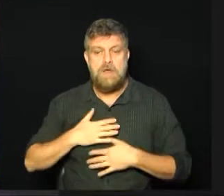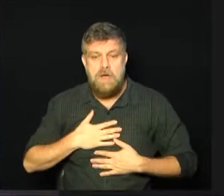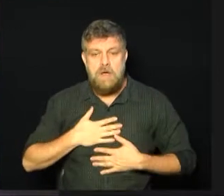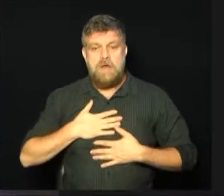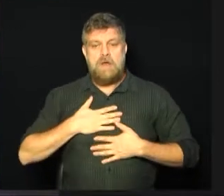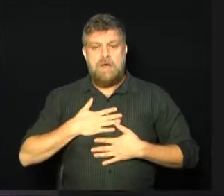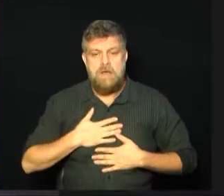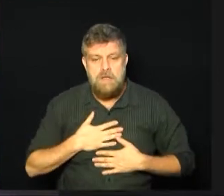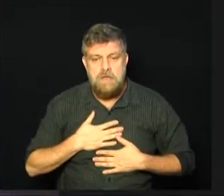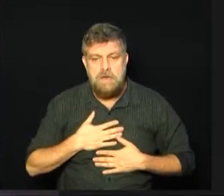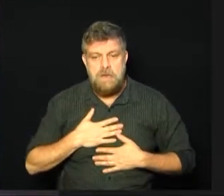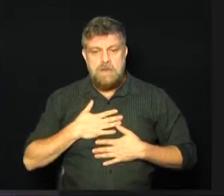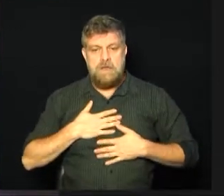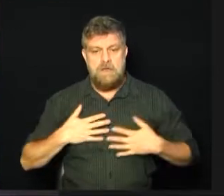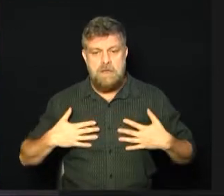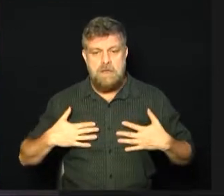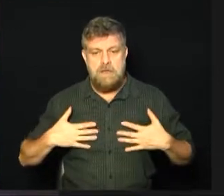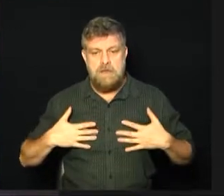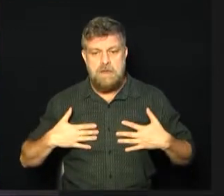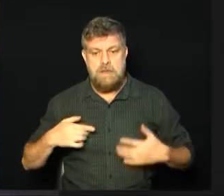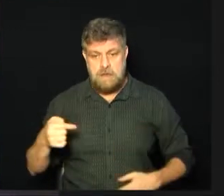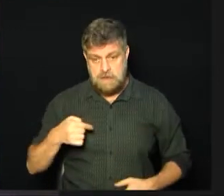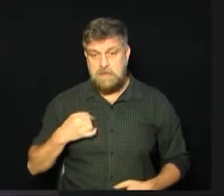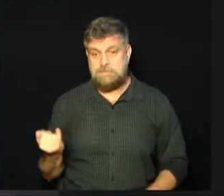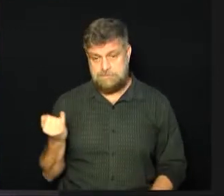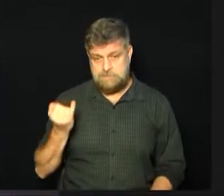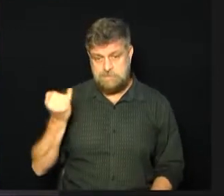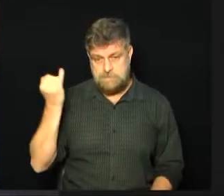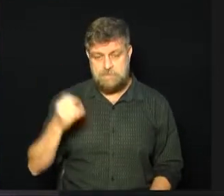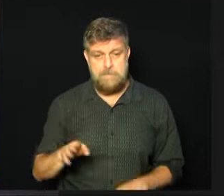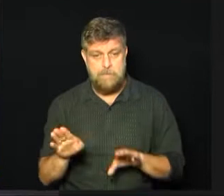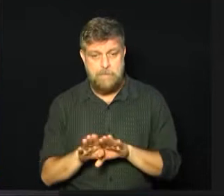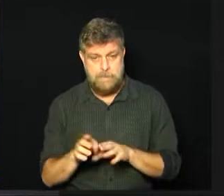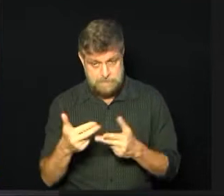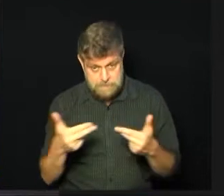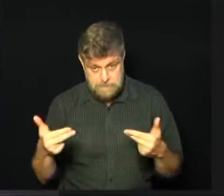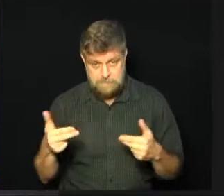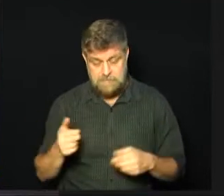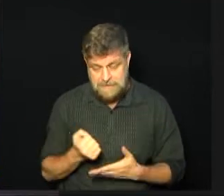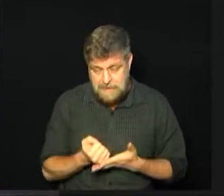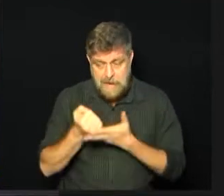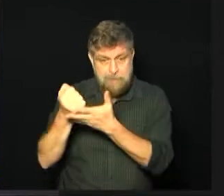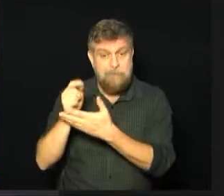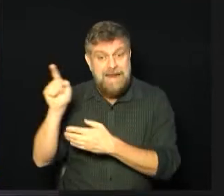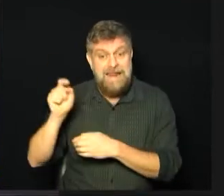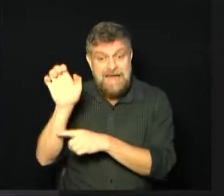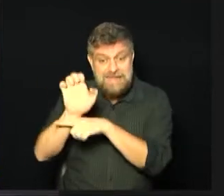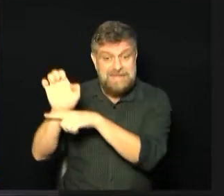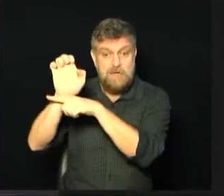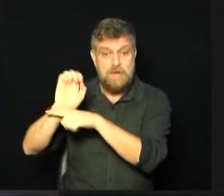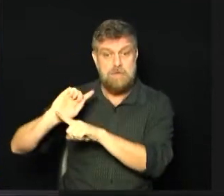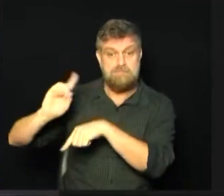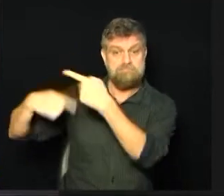muito importante. Mas, uma outra coisa que contribuiu também na Europa